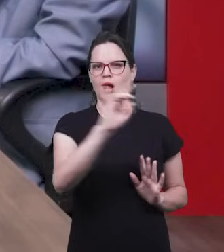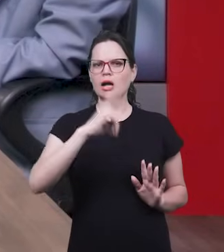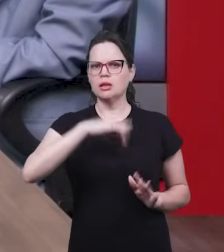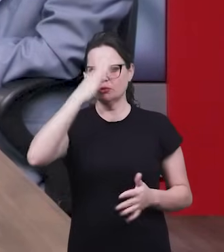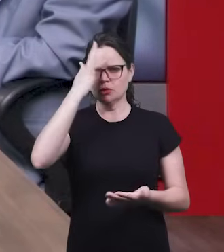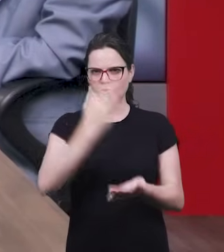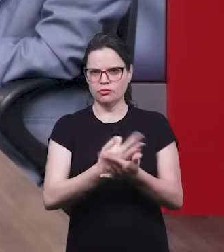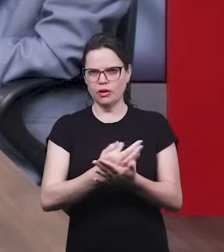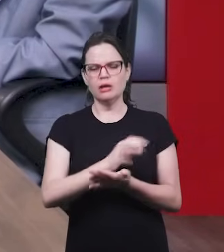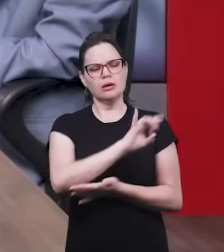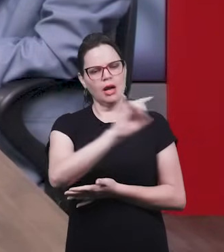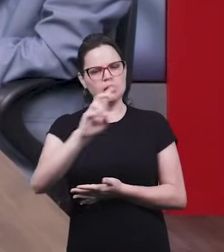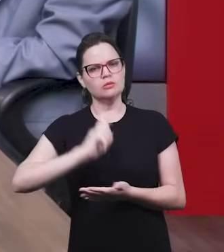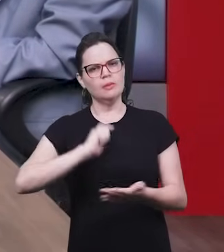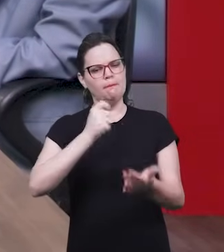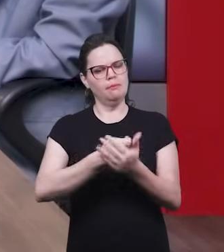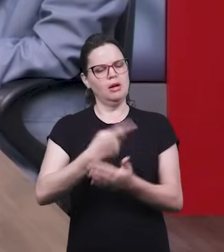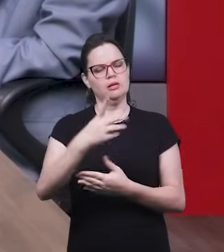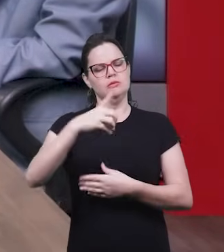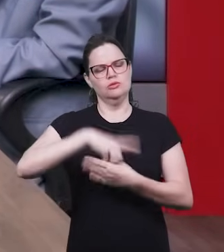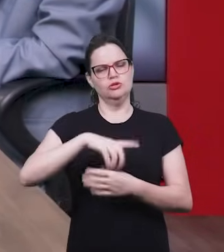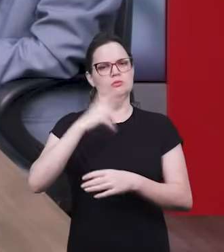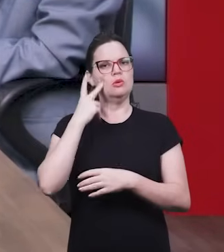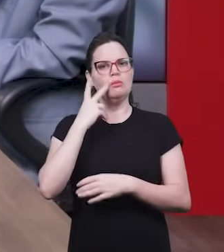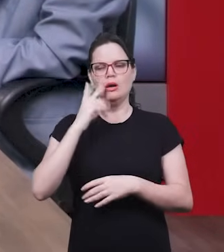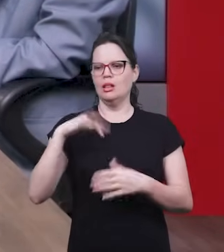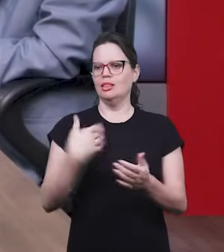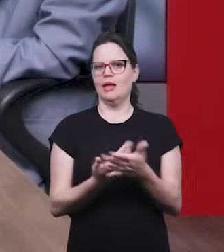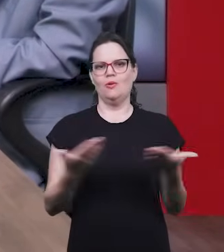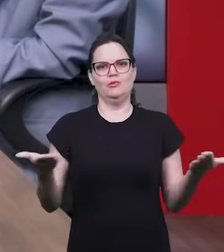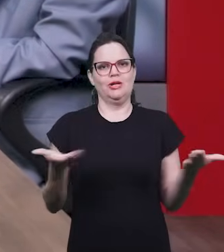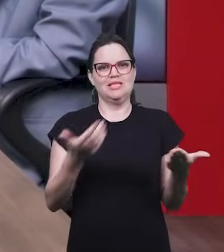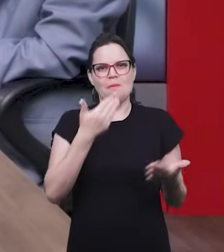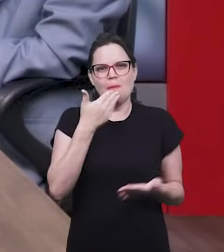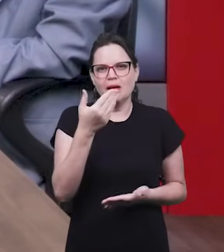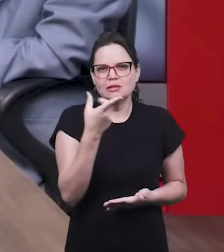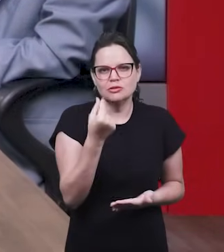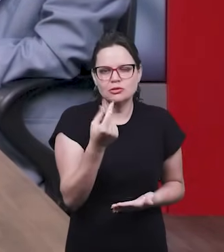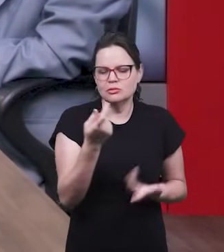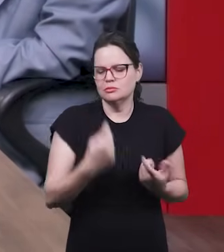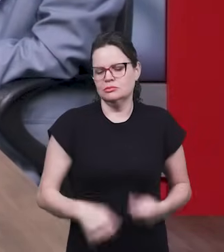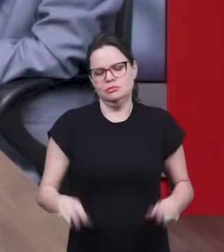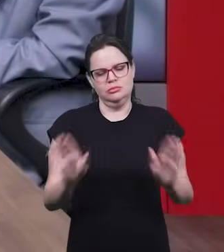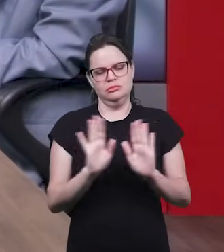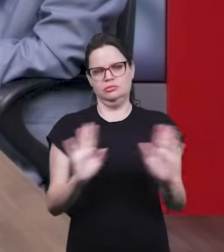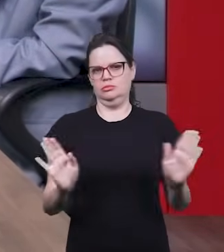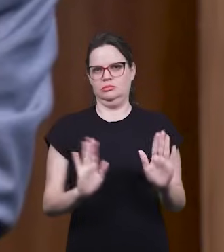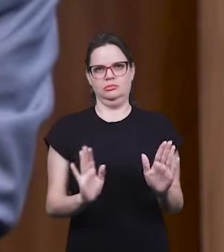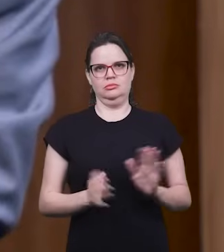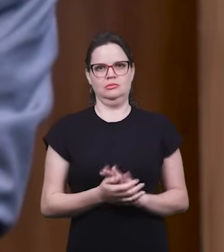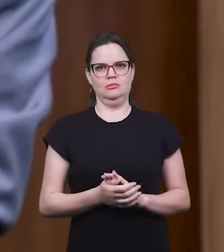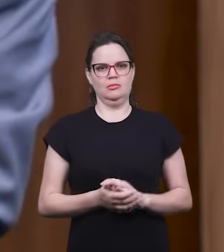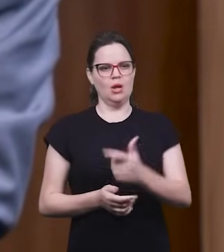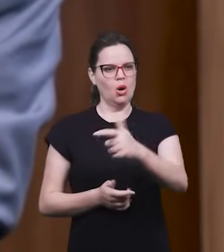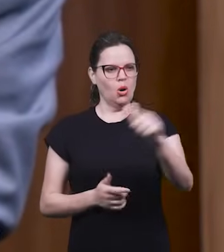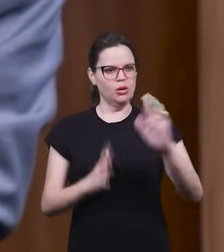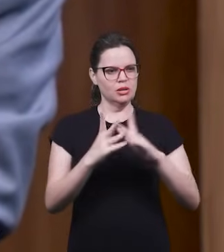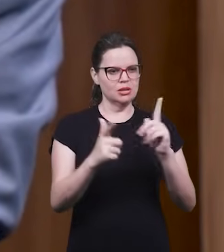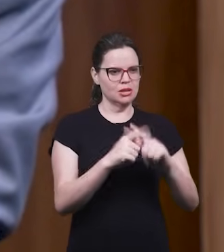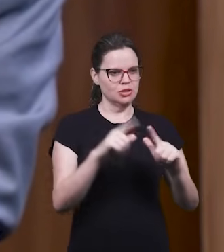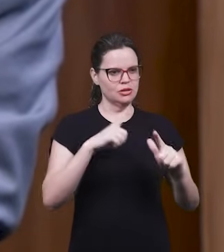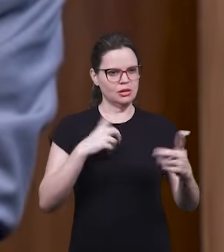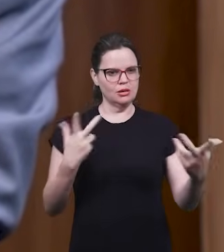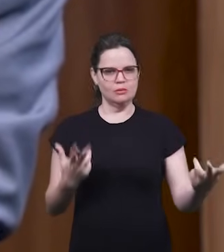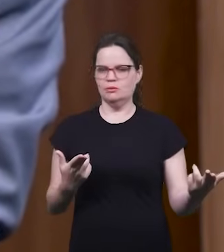funcionando, entende? E muito mais do que nós podíamos ter. Ninguém consegue aquilo que nós